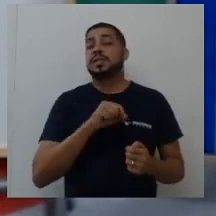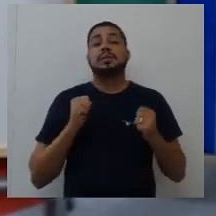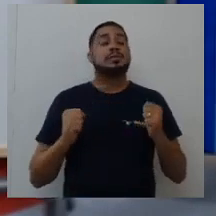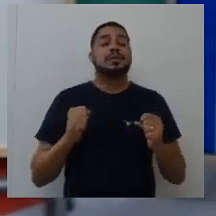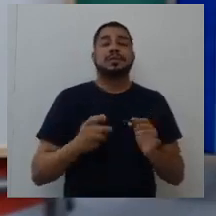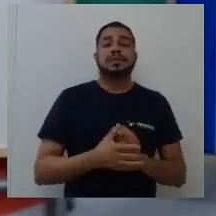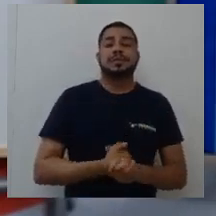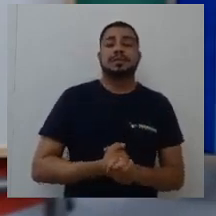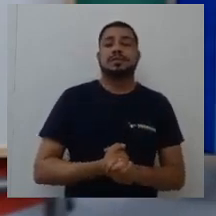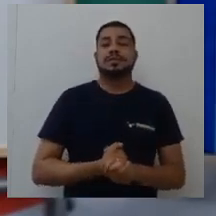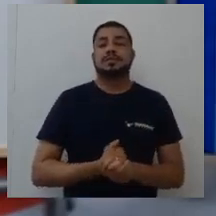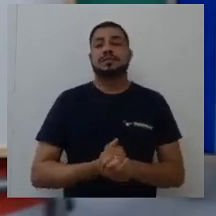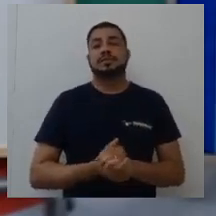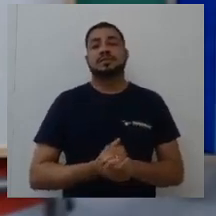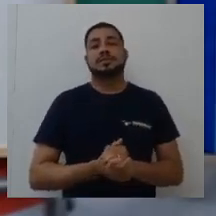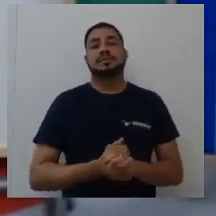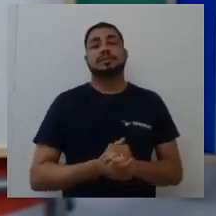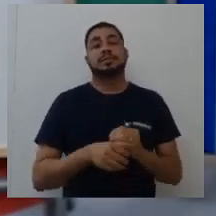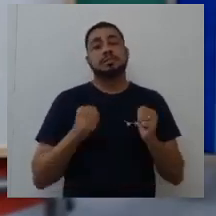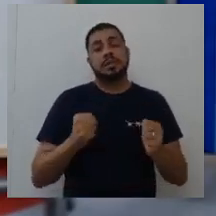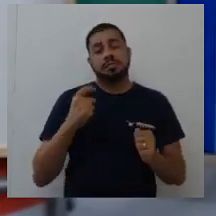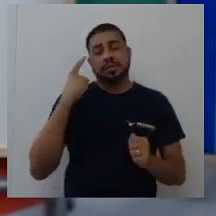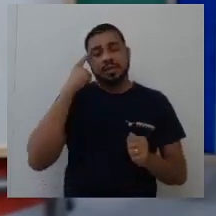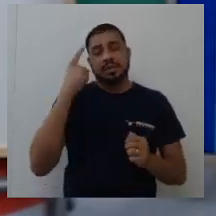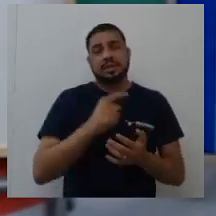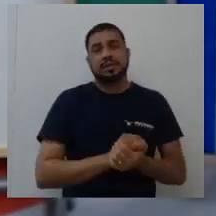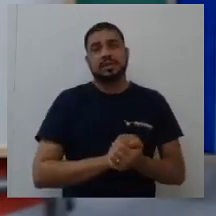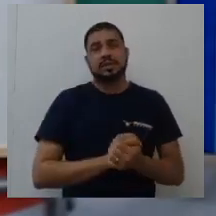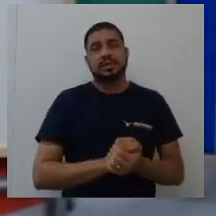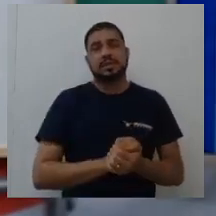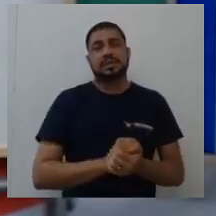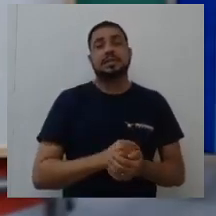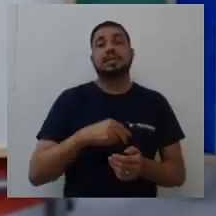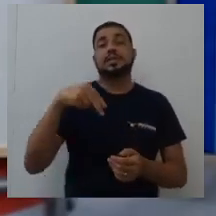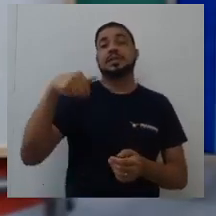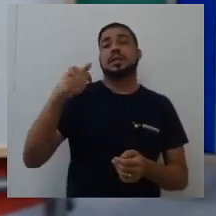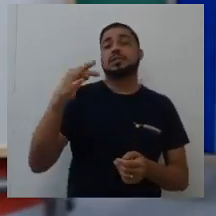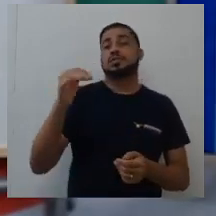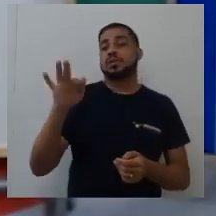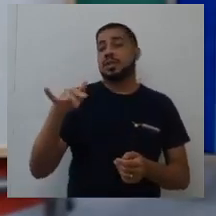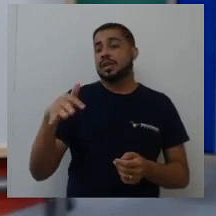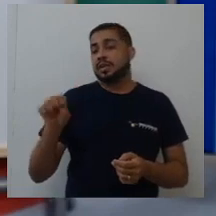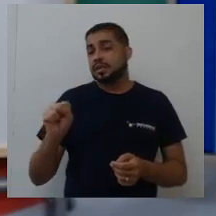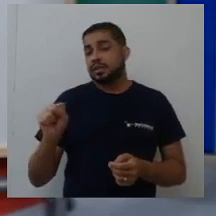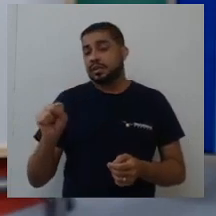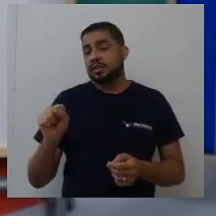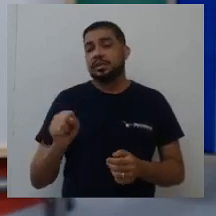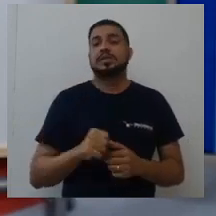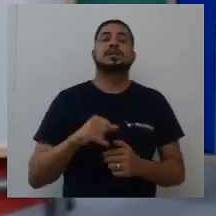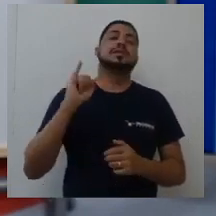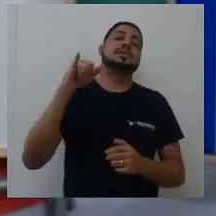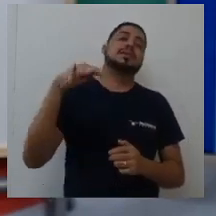ó? A gente podia pensar aqui, ó. Naturais, inteiros,